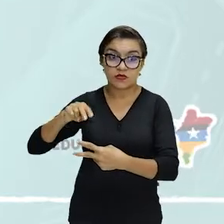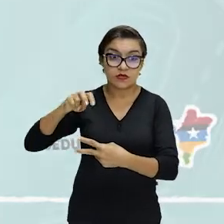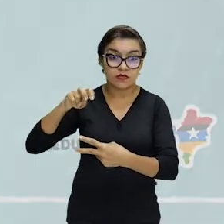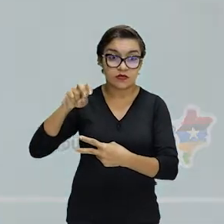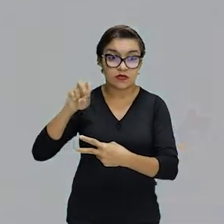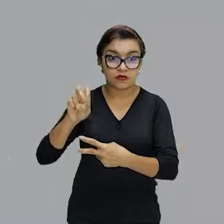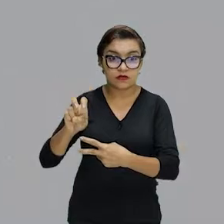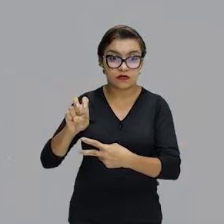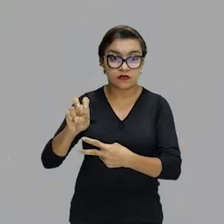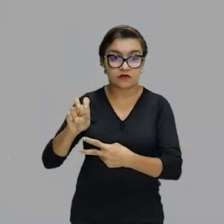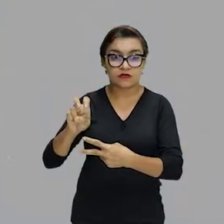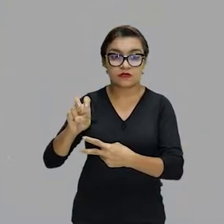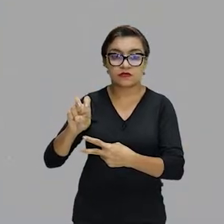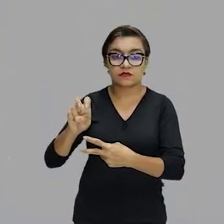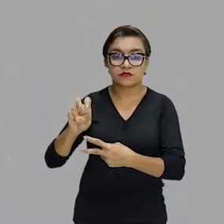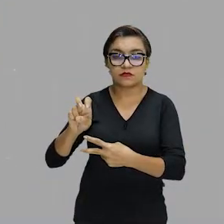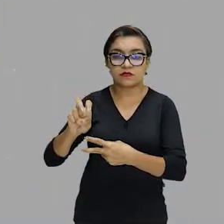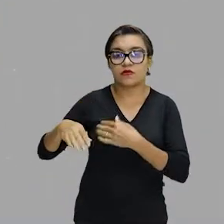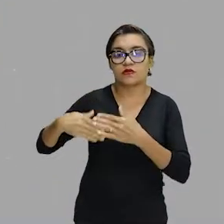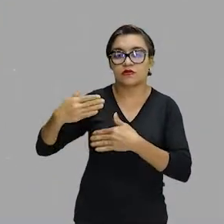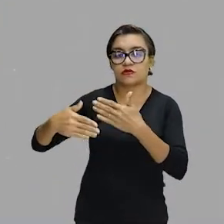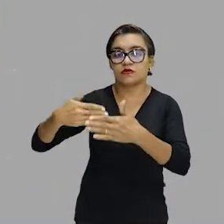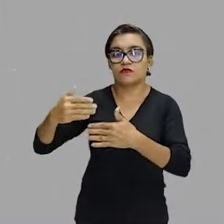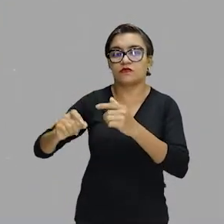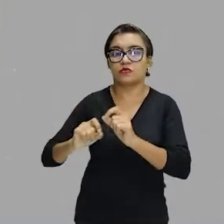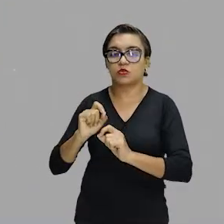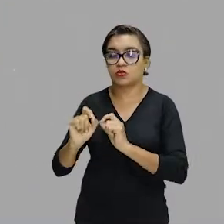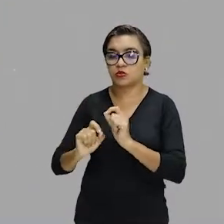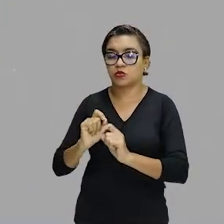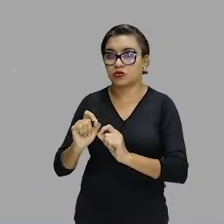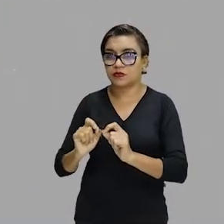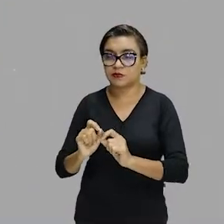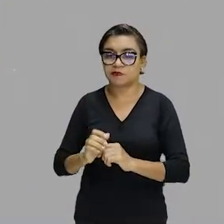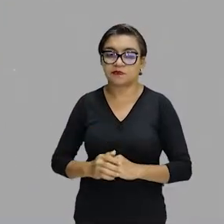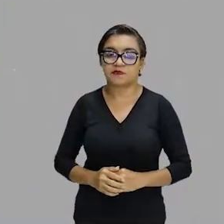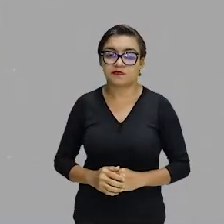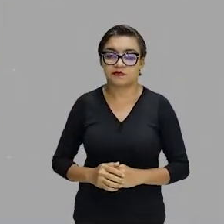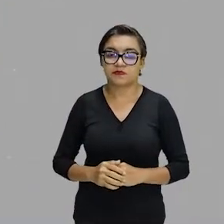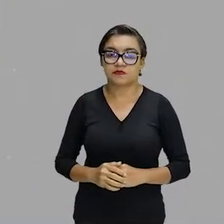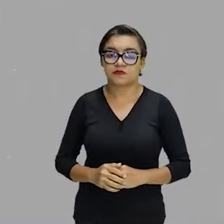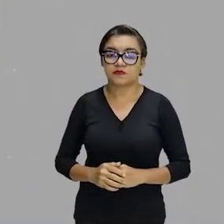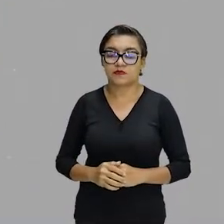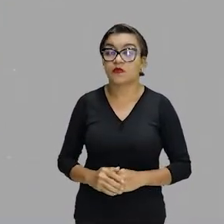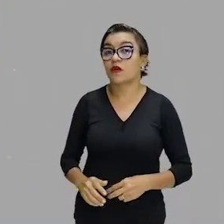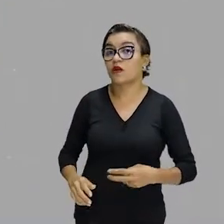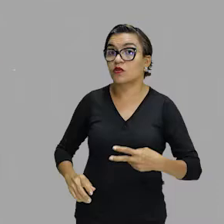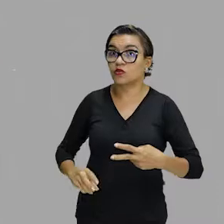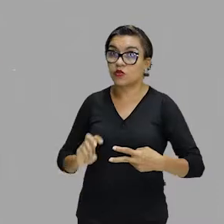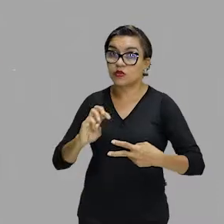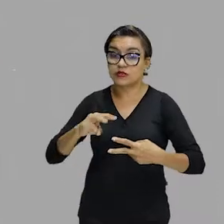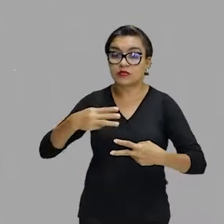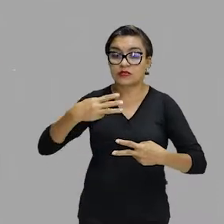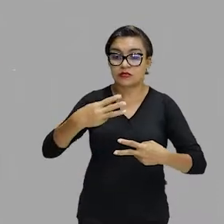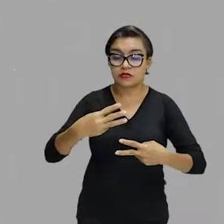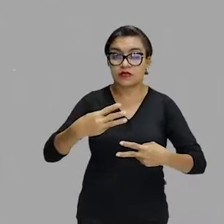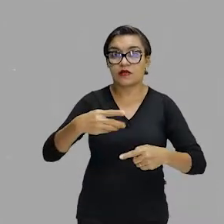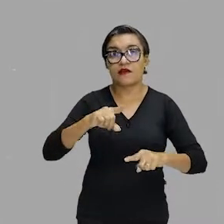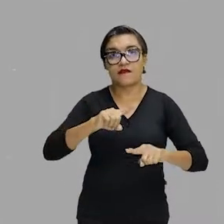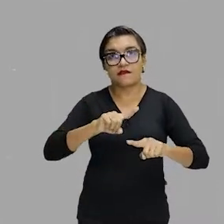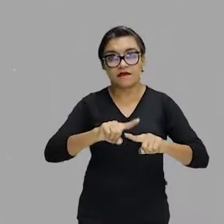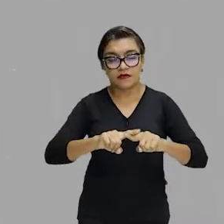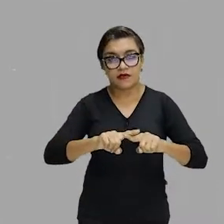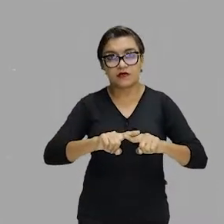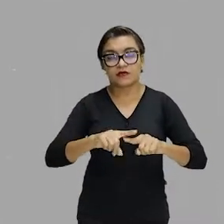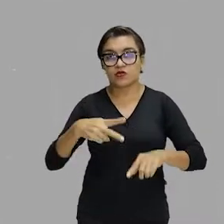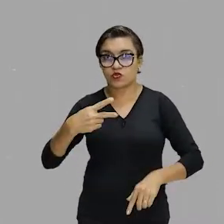quinta. Estamos desenvolvendo cada potência, tá? Então, o 2 à terceira é 2 vezes 2 vezes 2. O 2